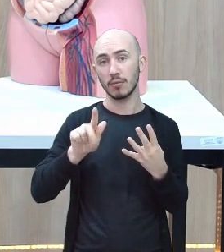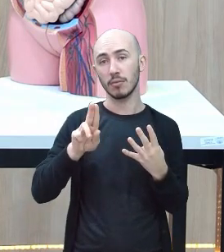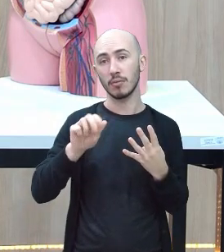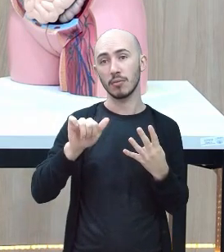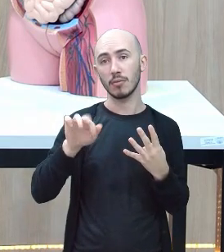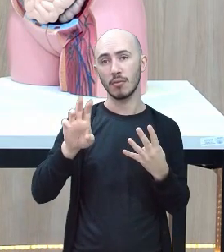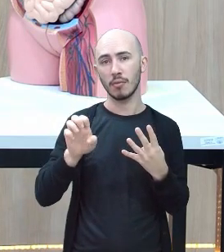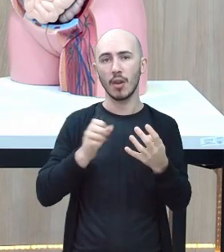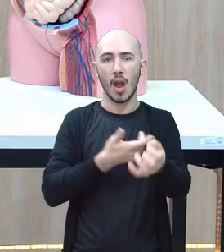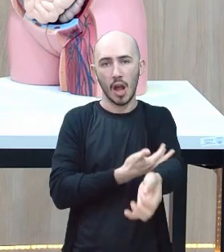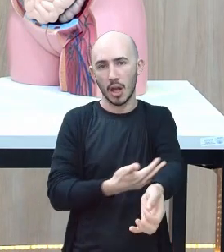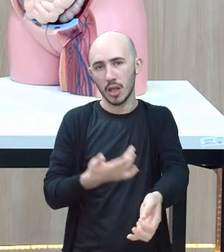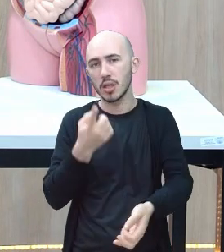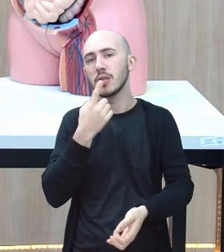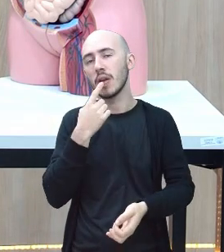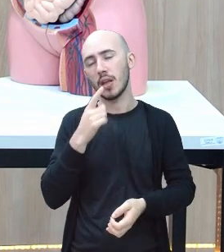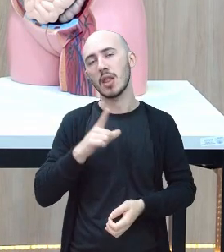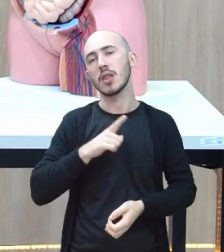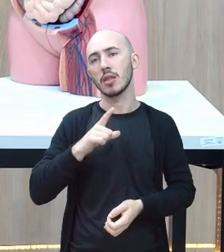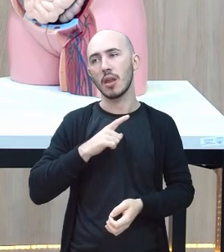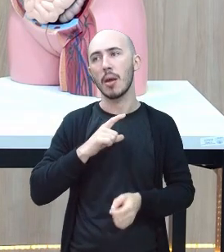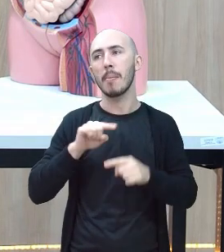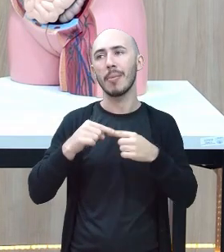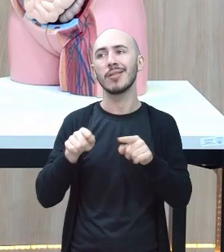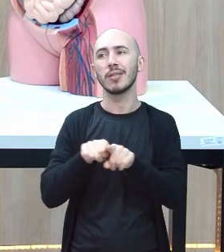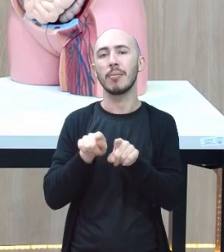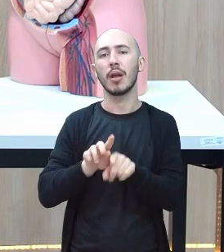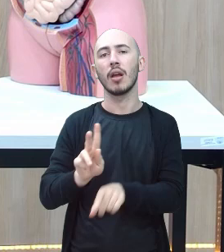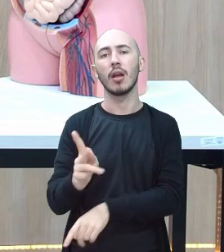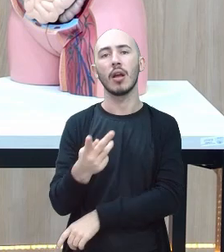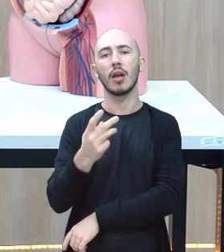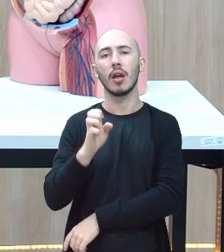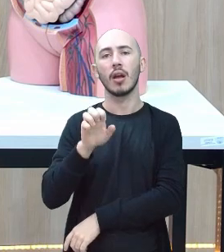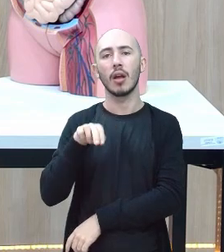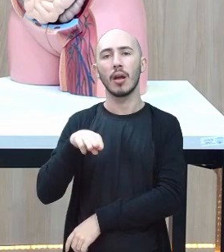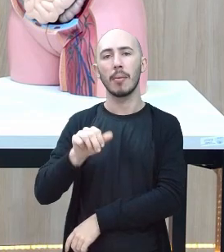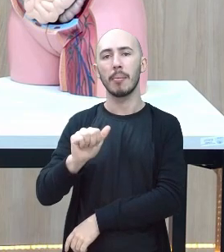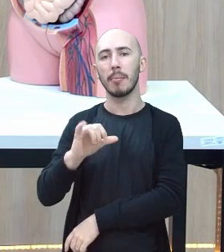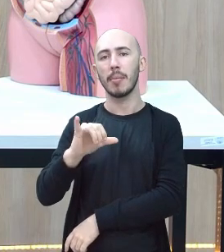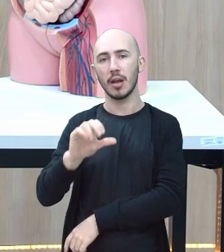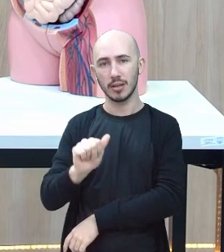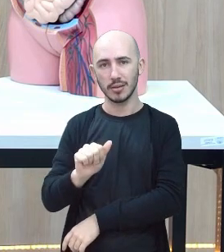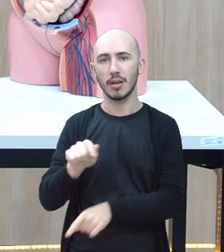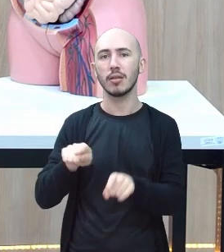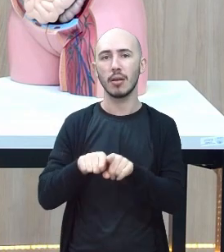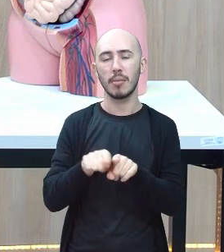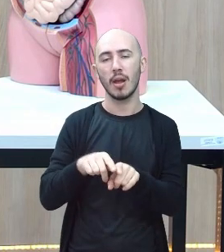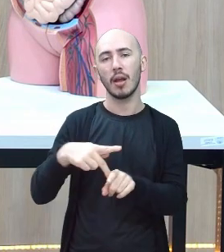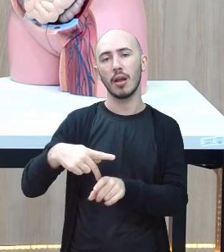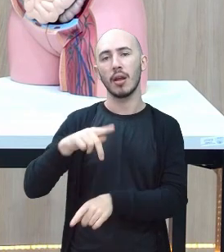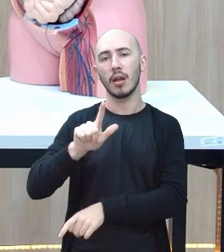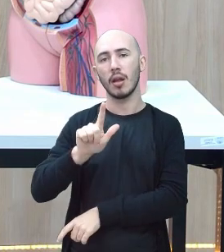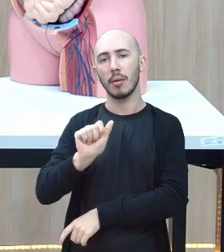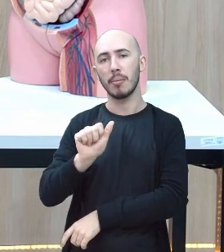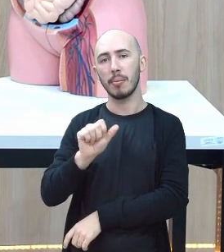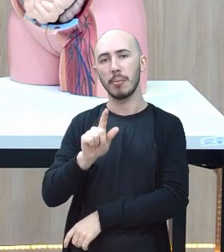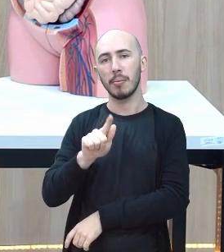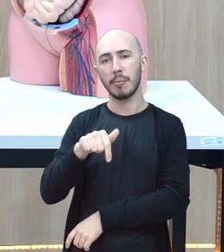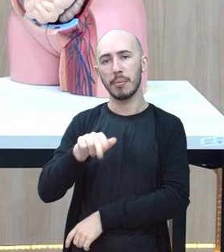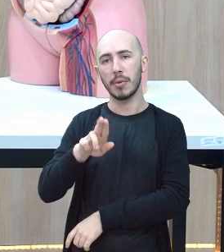pelo sangue e também lembrando que as hemácias, os leucócitos, as plaquetas são